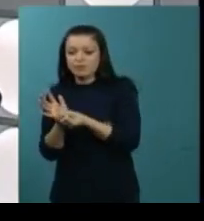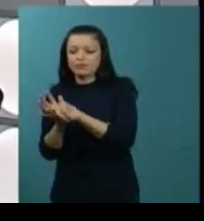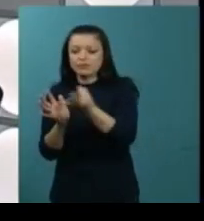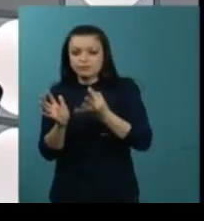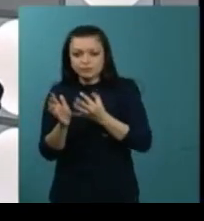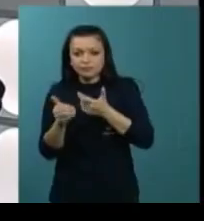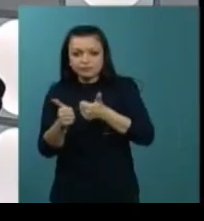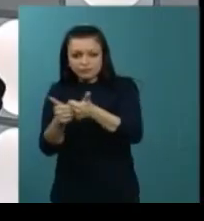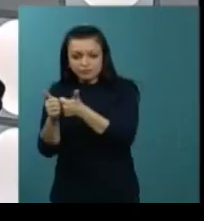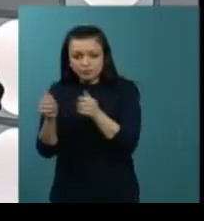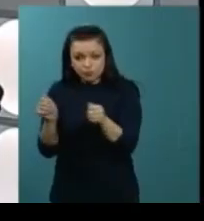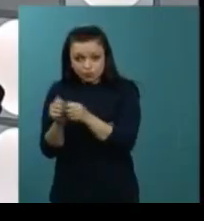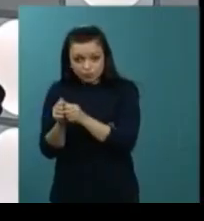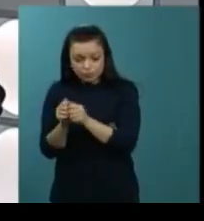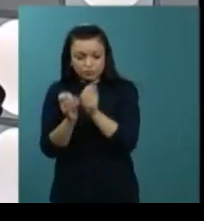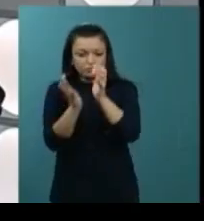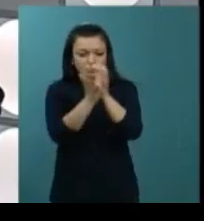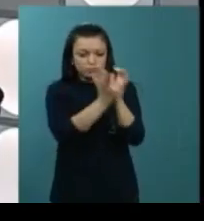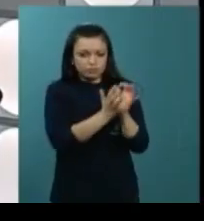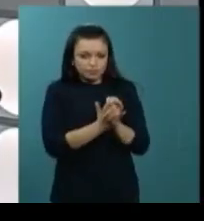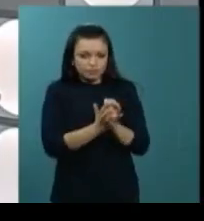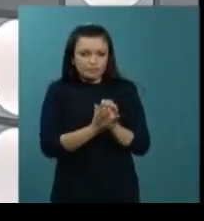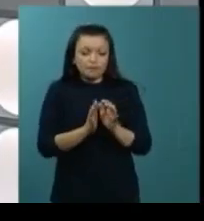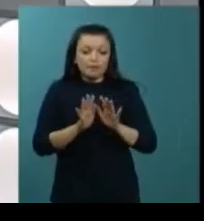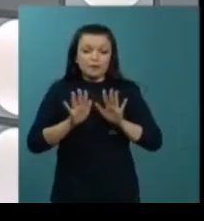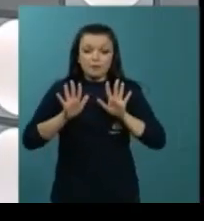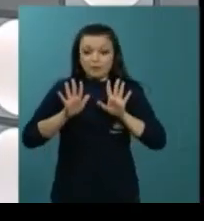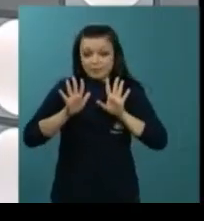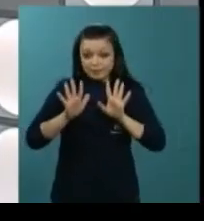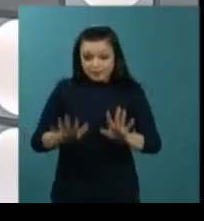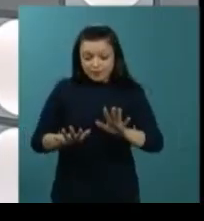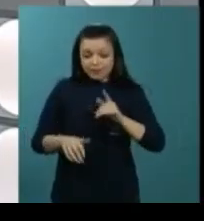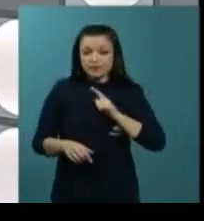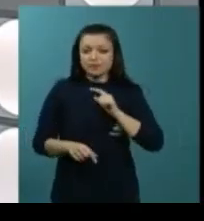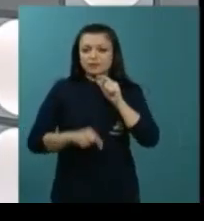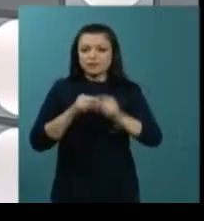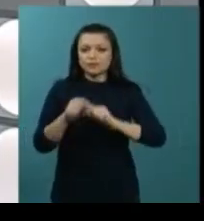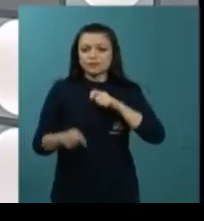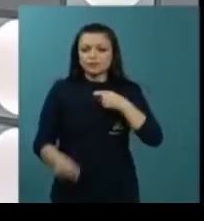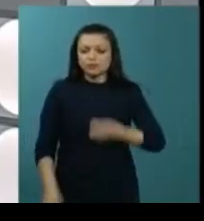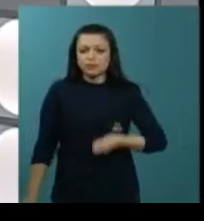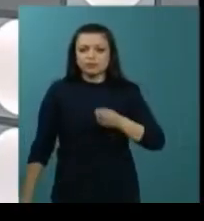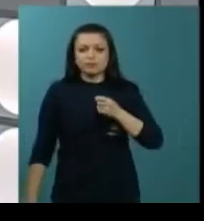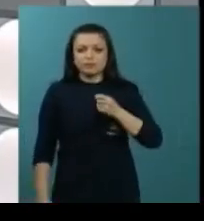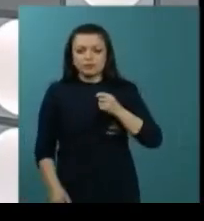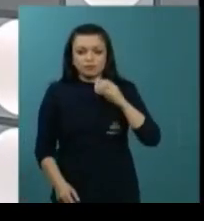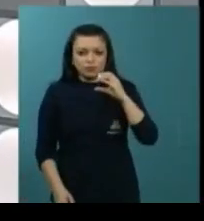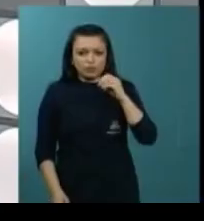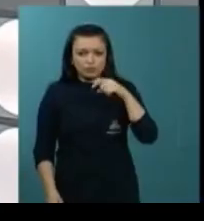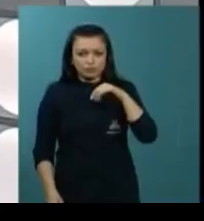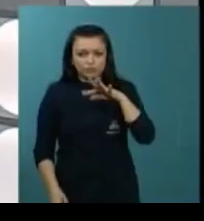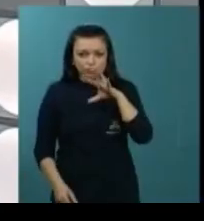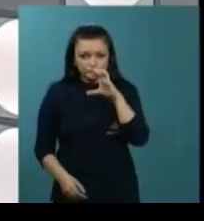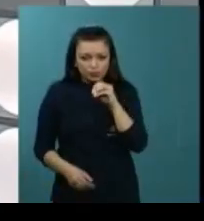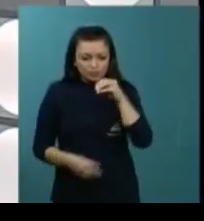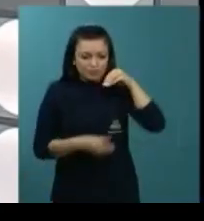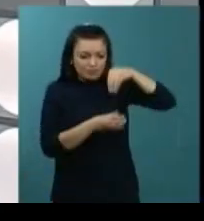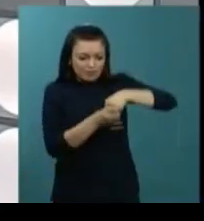conjunto. Mas não necessariamente os elementos de um